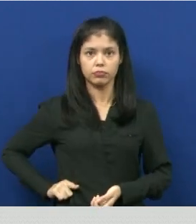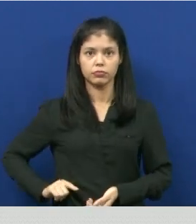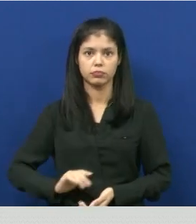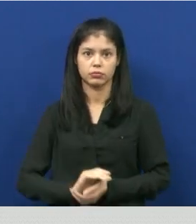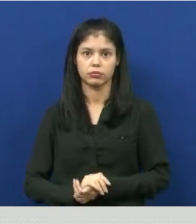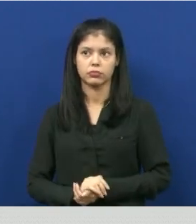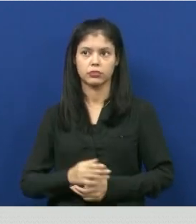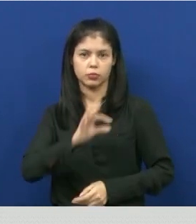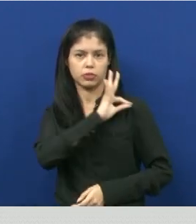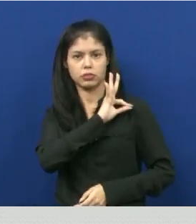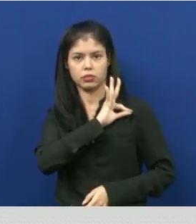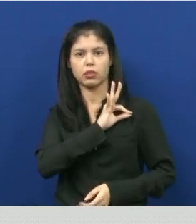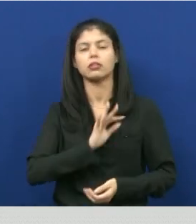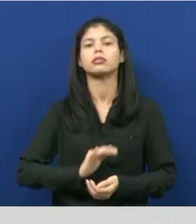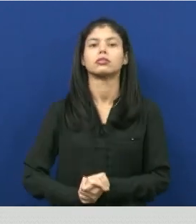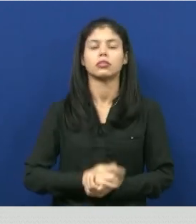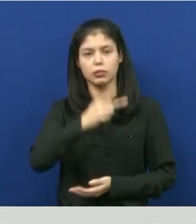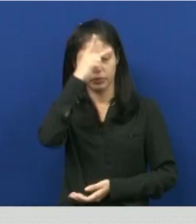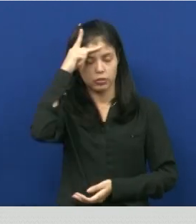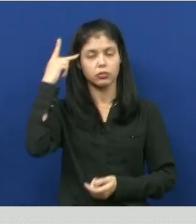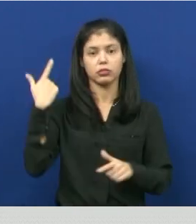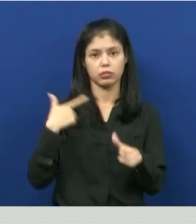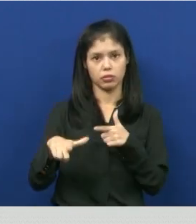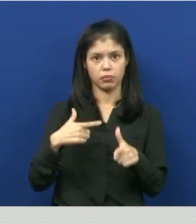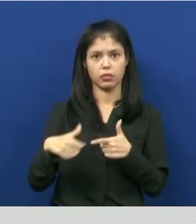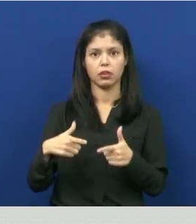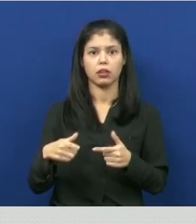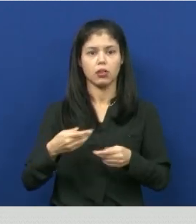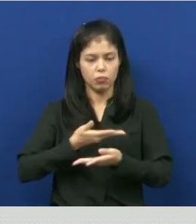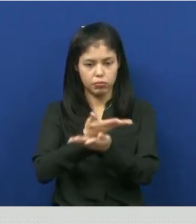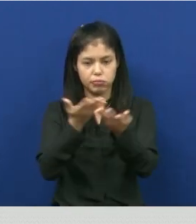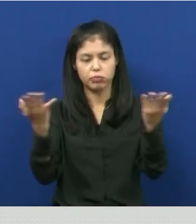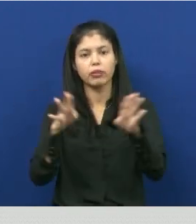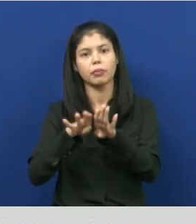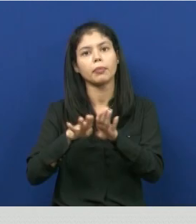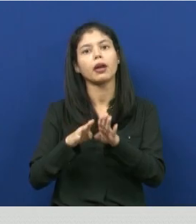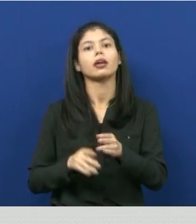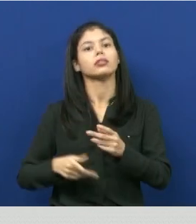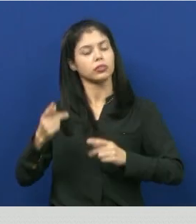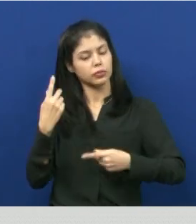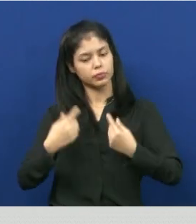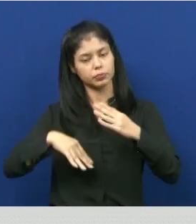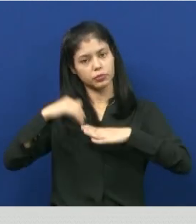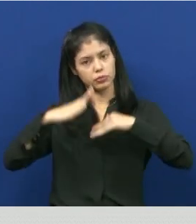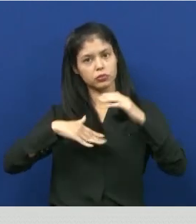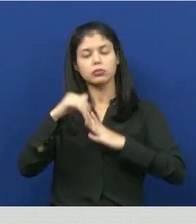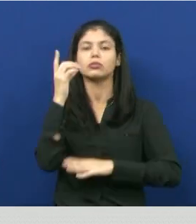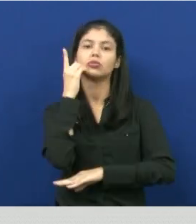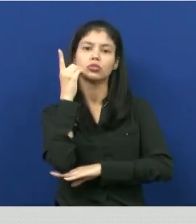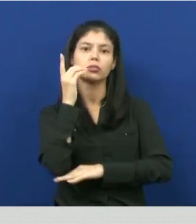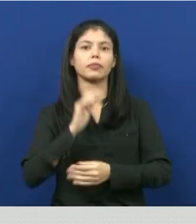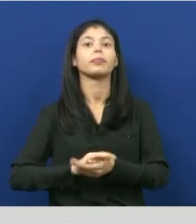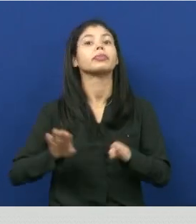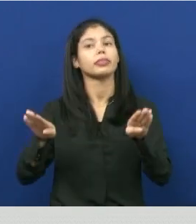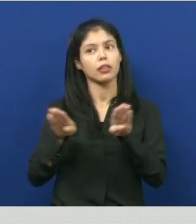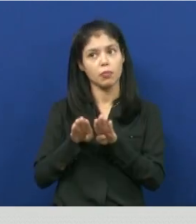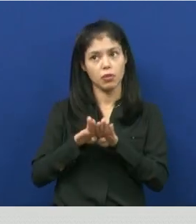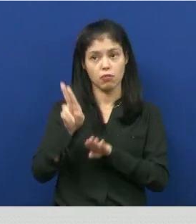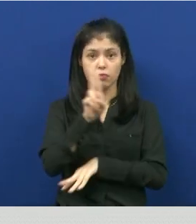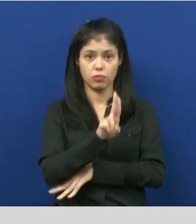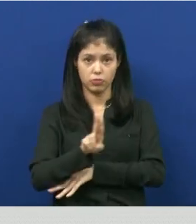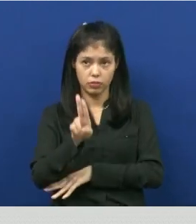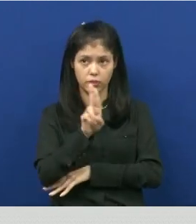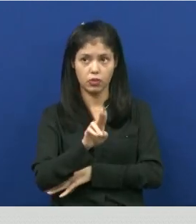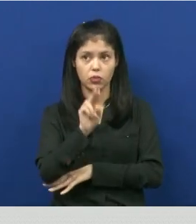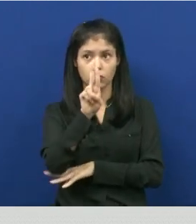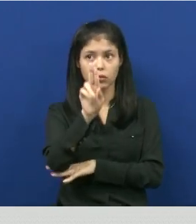autoridades, policiais, pessoas que trabalham com o público de uma maneira mais profissional, no dia a dia. Também vou trabalhar